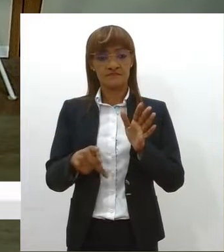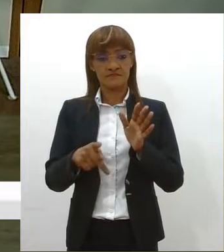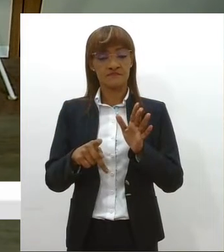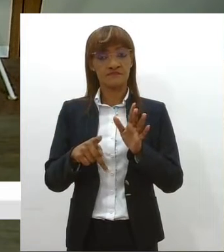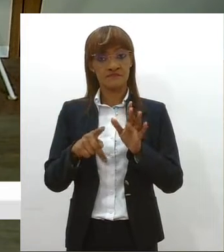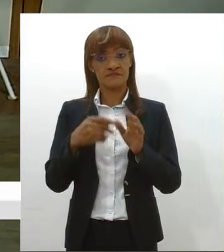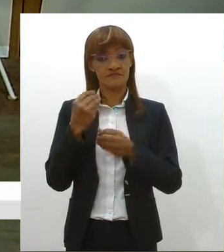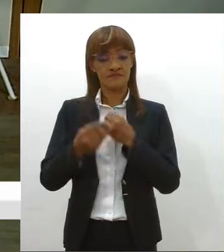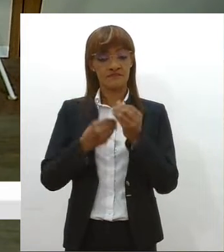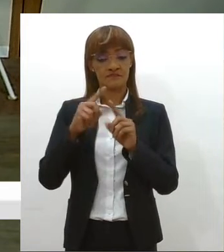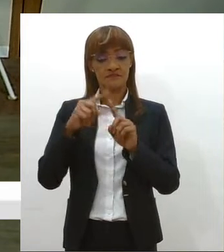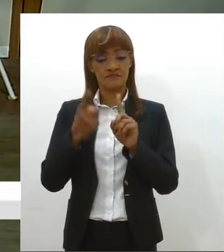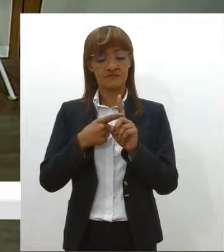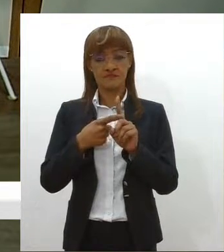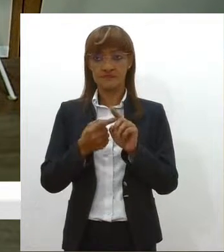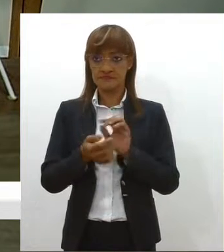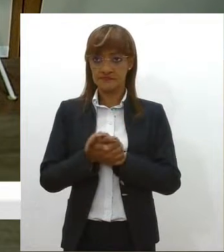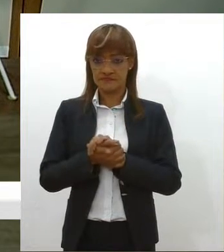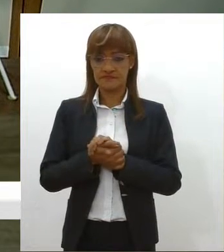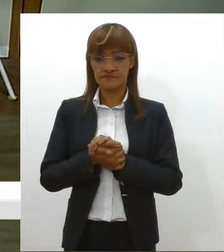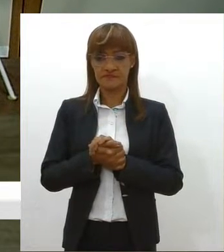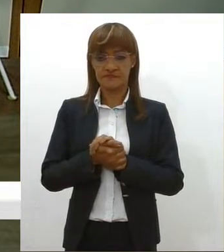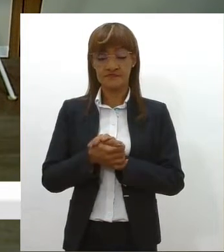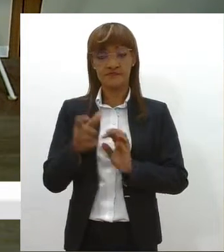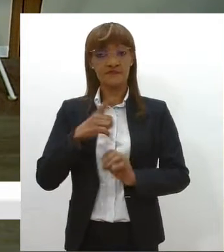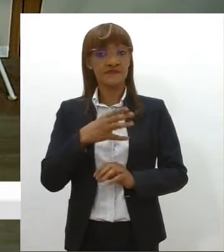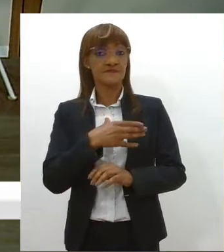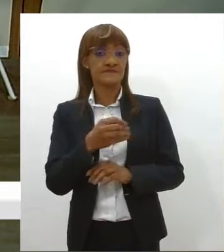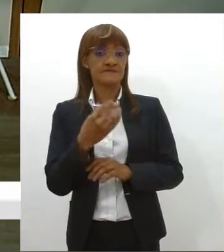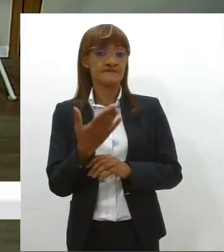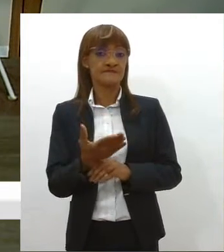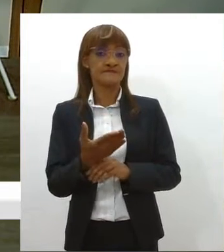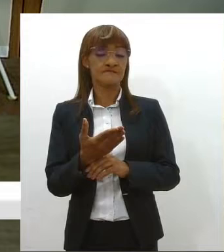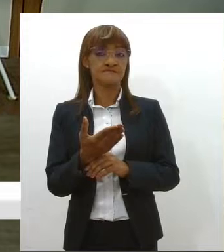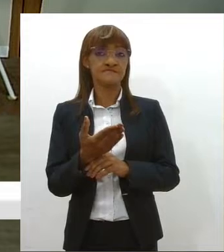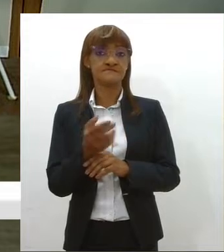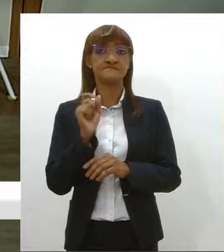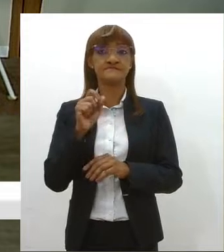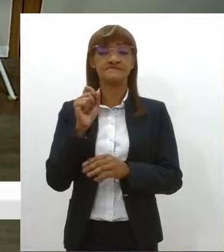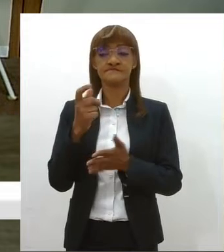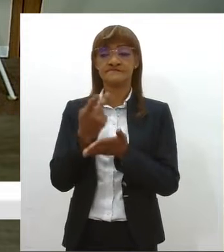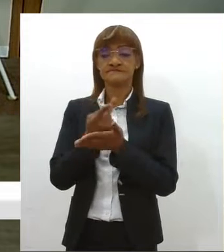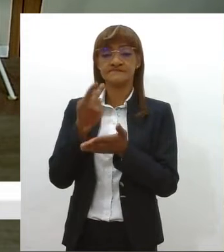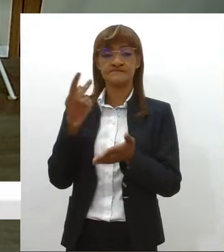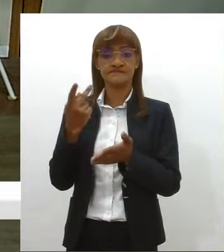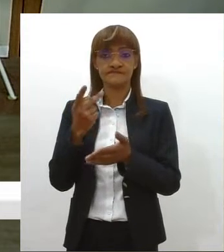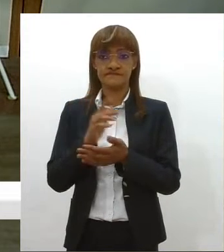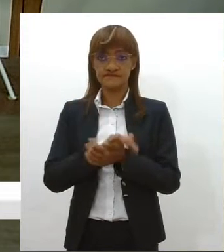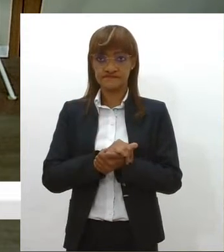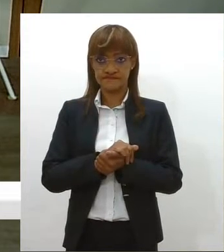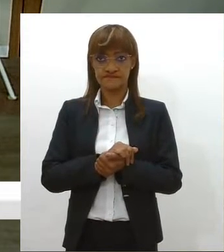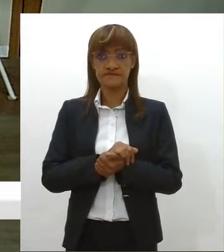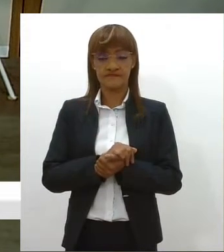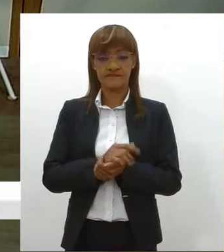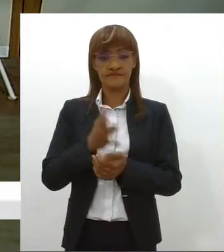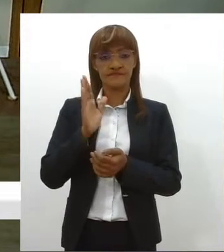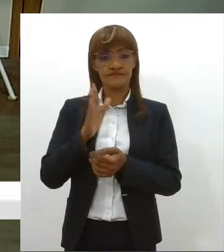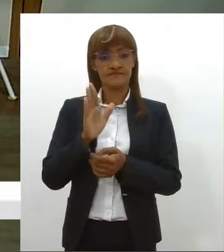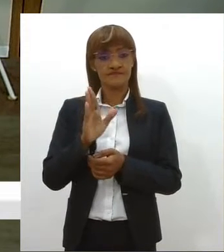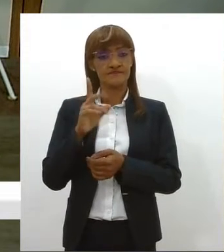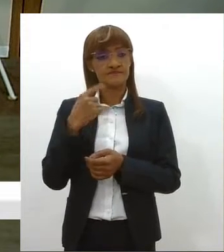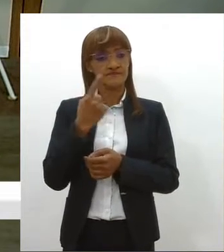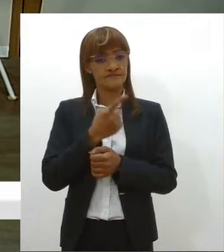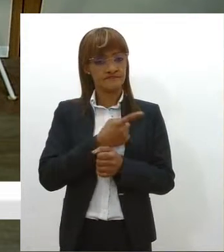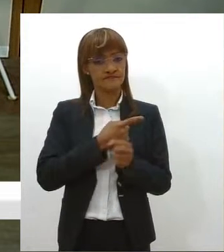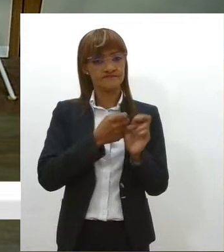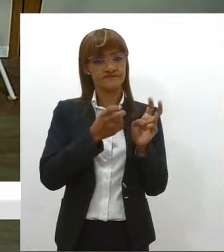E aí, vários estudos foram feitos sobre as sequelas da Covid-19, né, Jaqueline? A gente já viu aí também